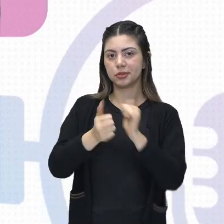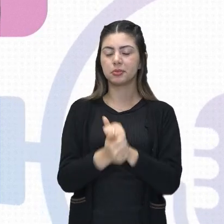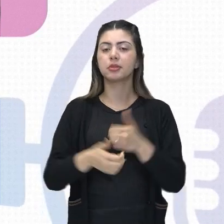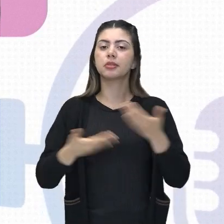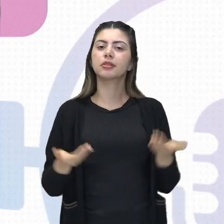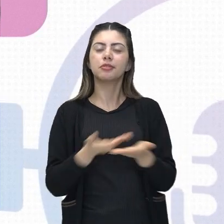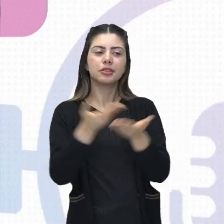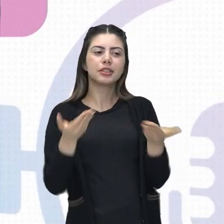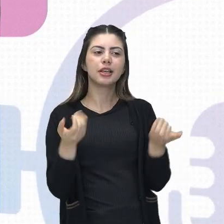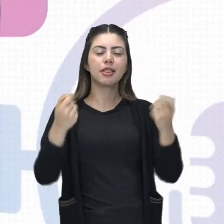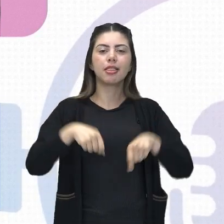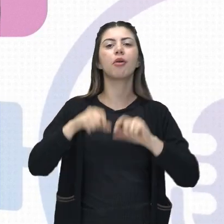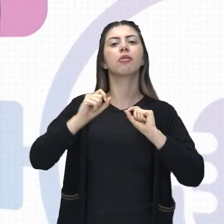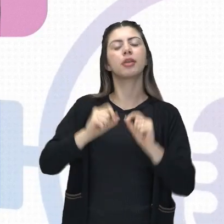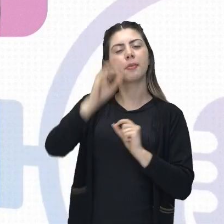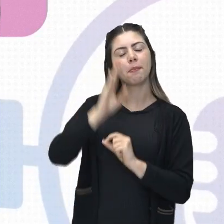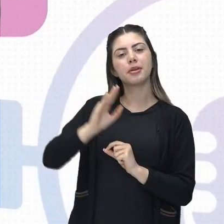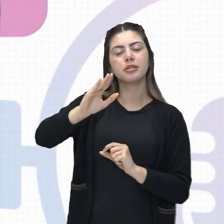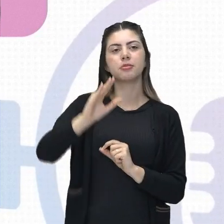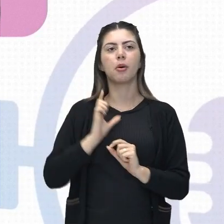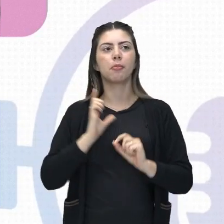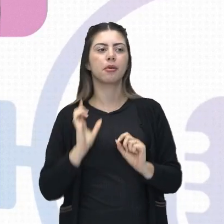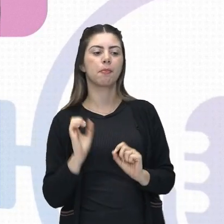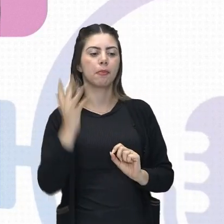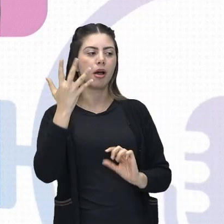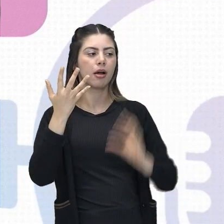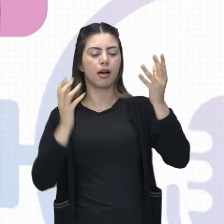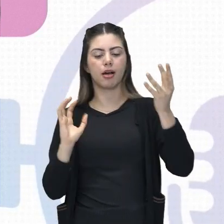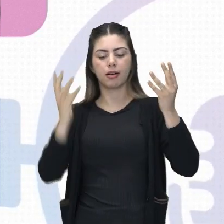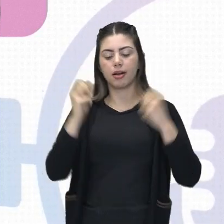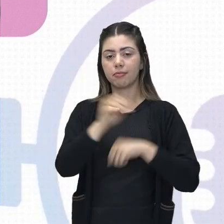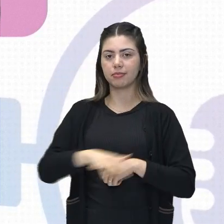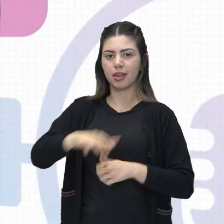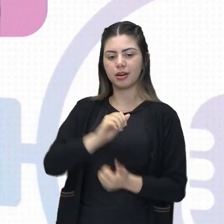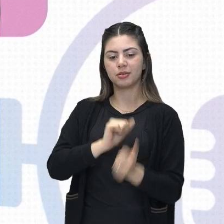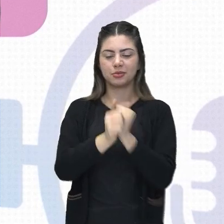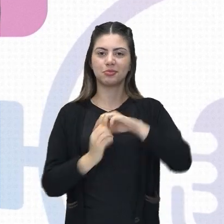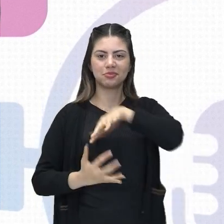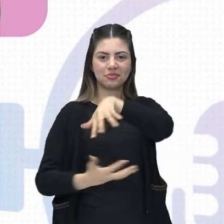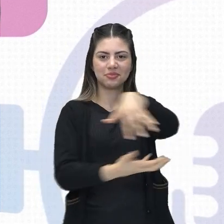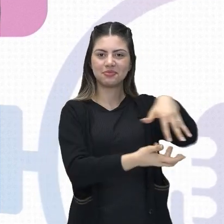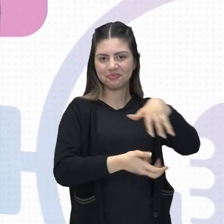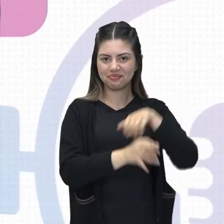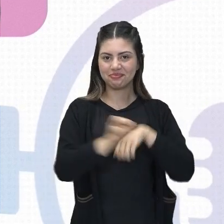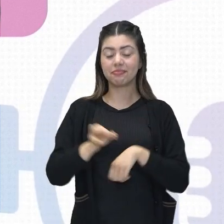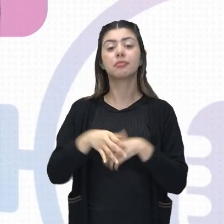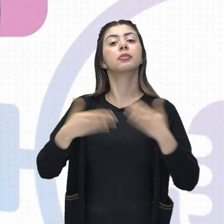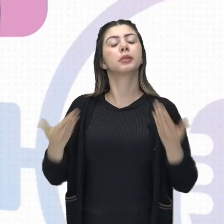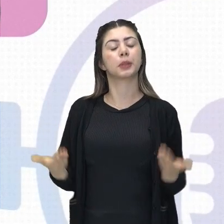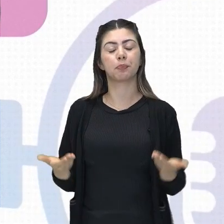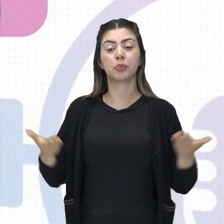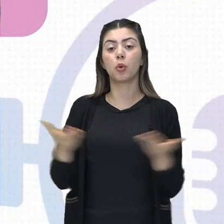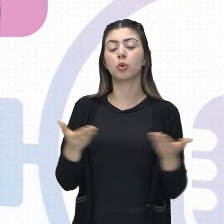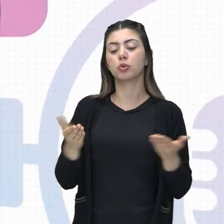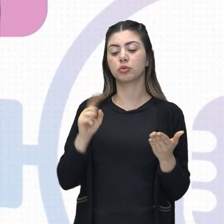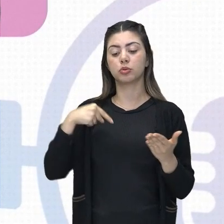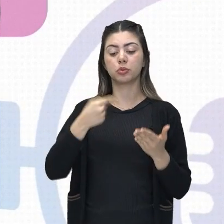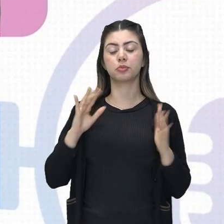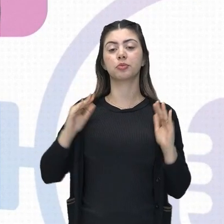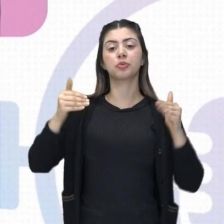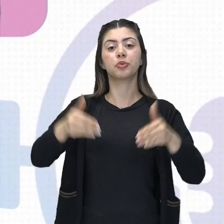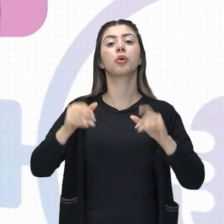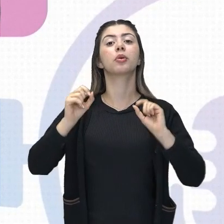por dentro dos principais acontecimentos do esporte ao redor do mundo. E hoje vamos falar sobre as